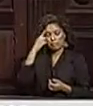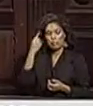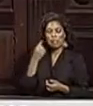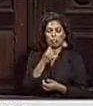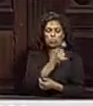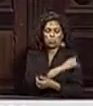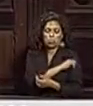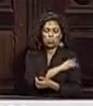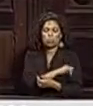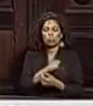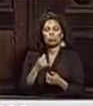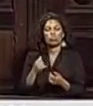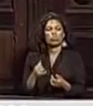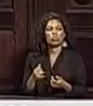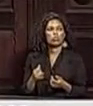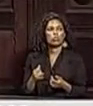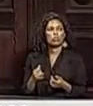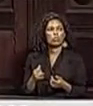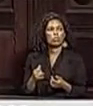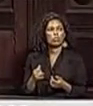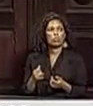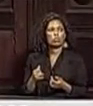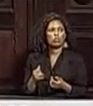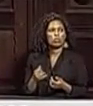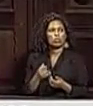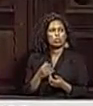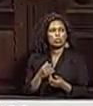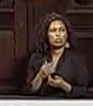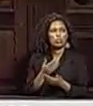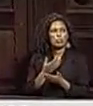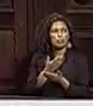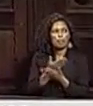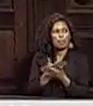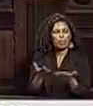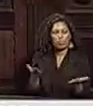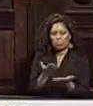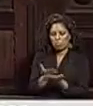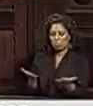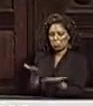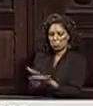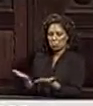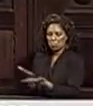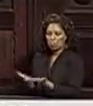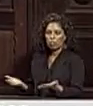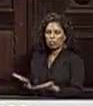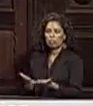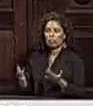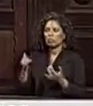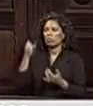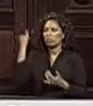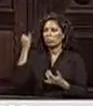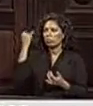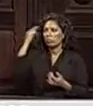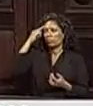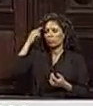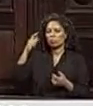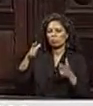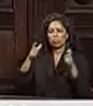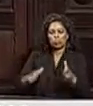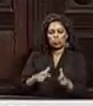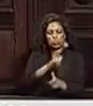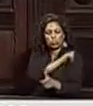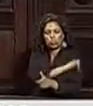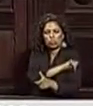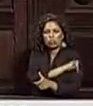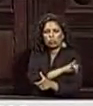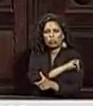Janeiro ao Repetro em tótum, em todas as suas etapas, seria menos ruim uma adesão limitada, condicionada